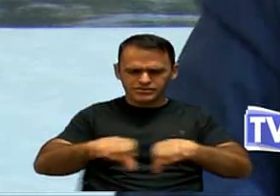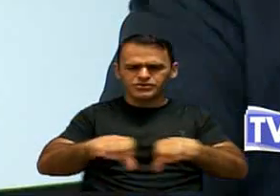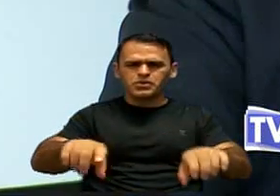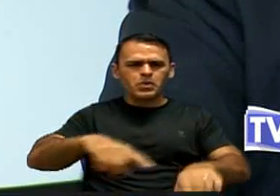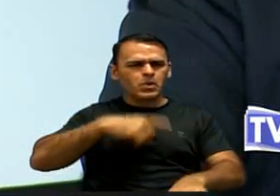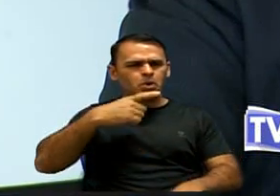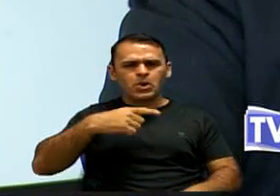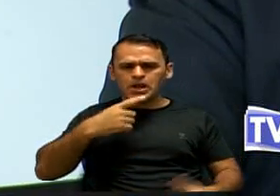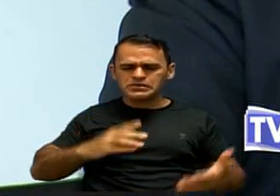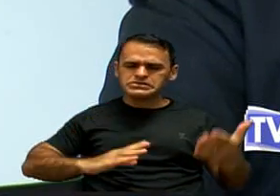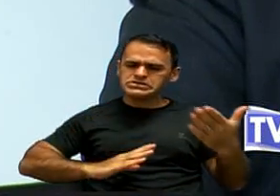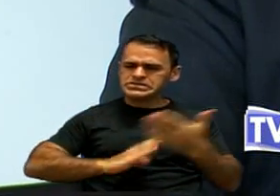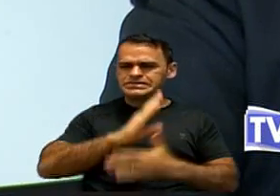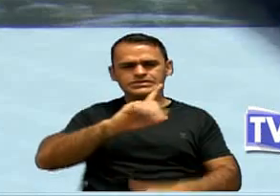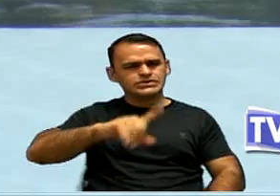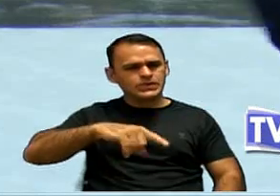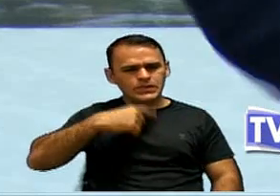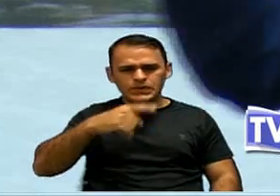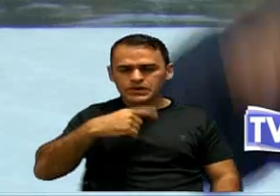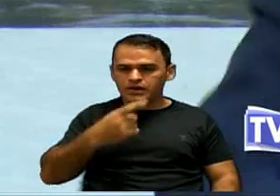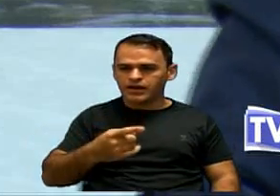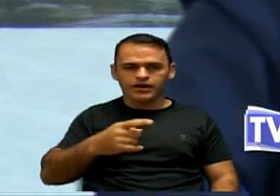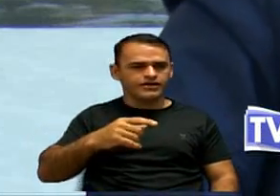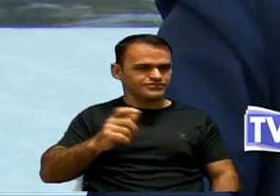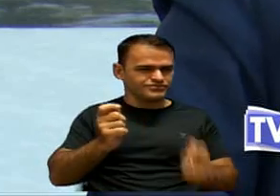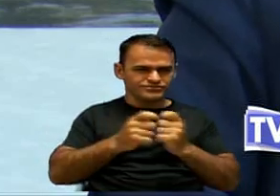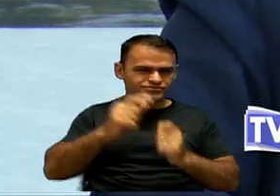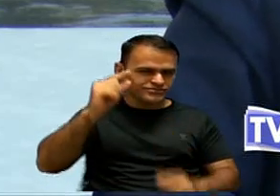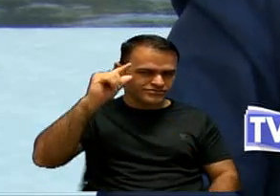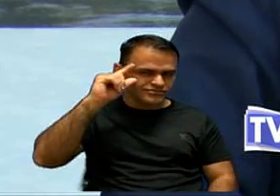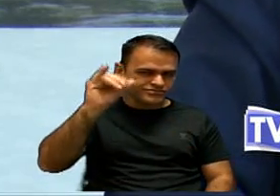para passar esse projeto, junto com a vereadora Yara.